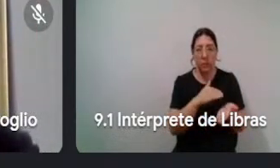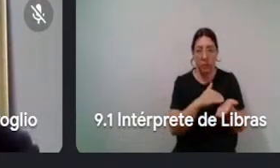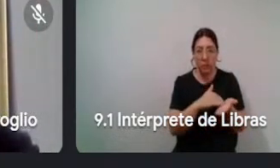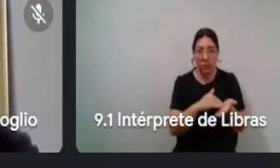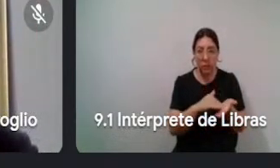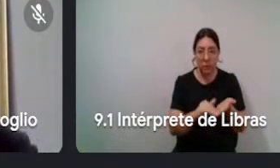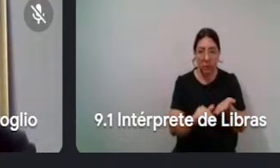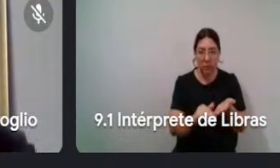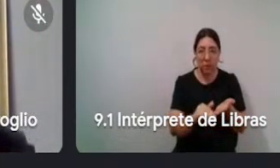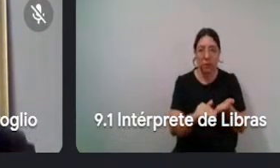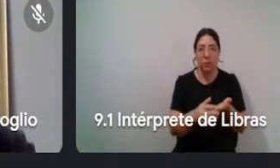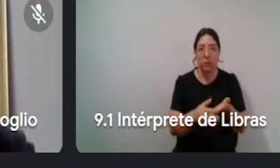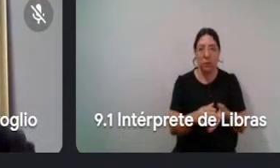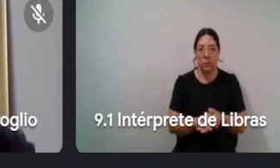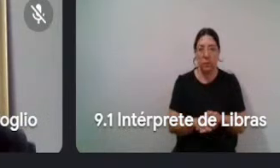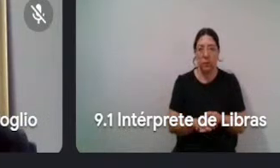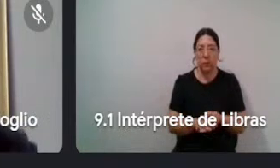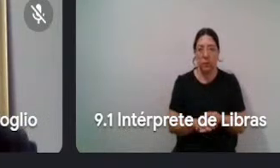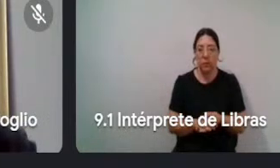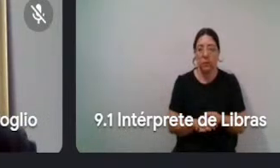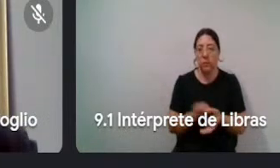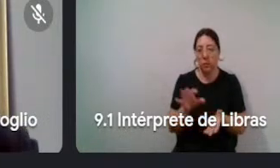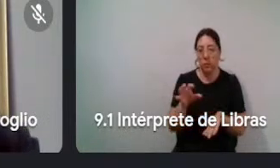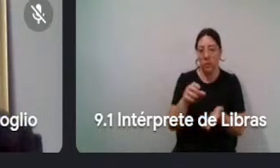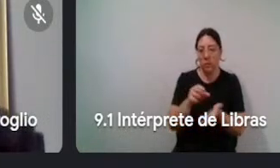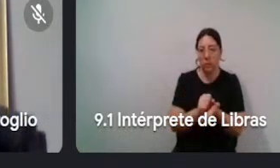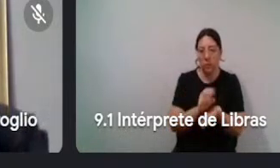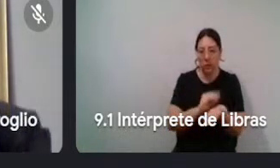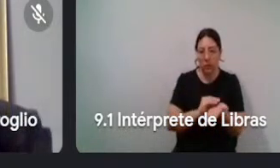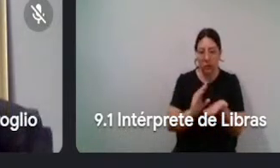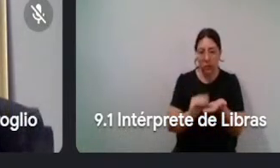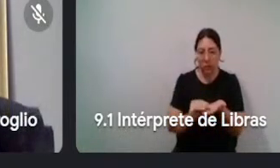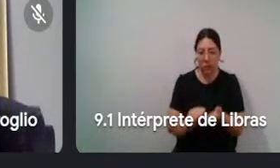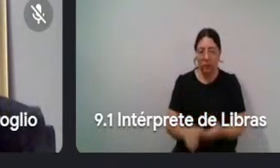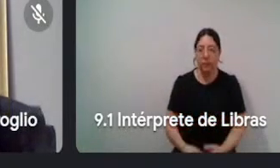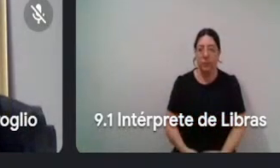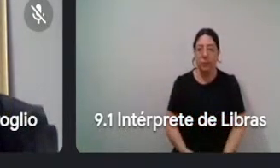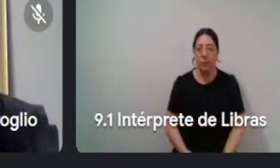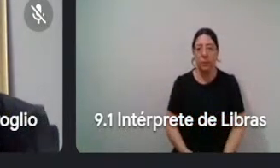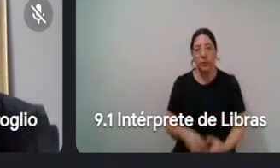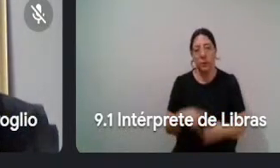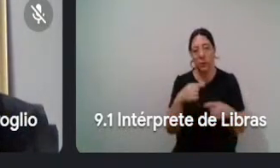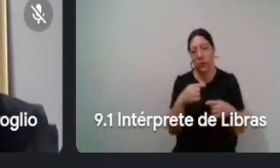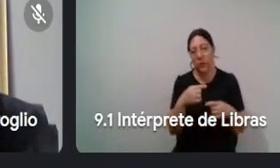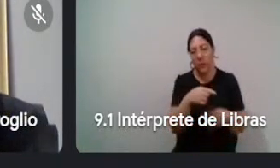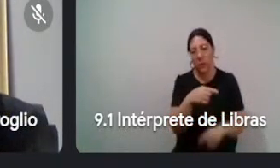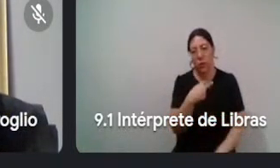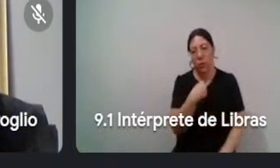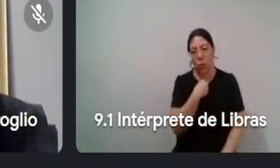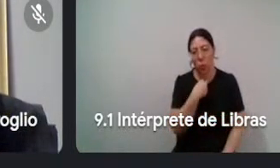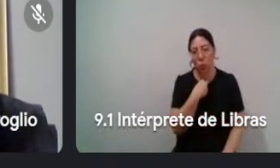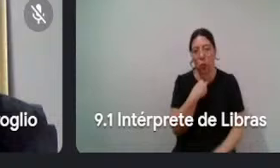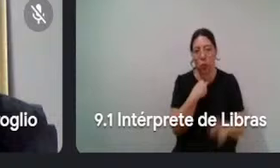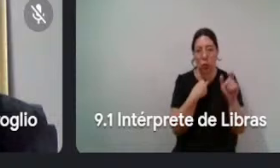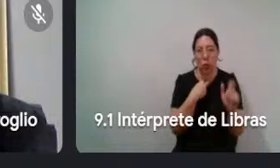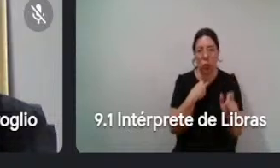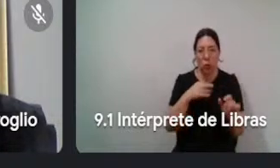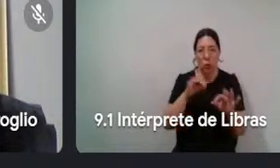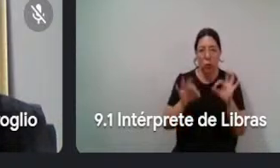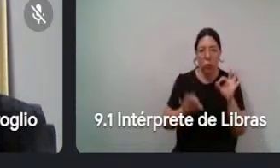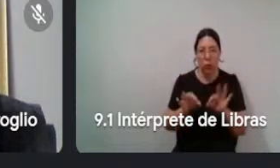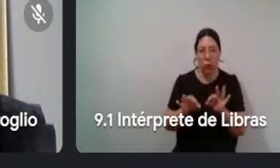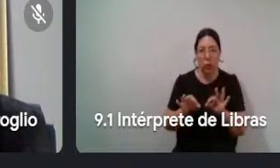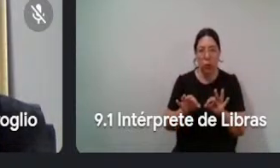conste da registro, faça registrar na ata o impedimento declarado aqui do doutor, abstenção,